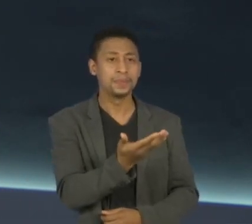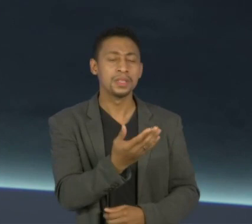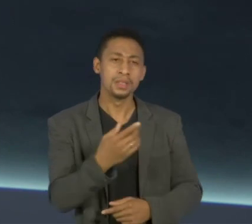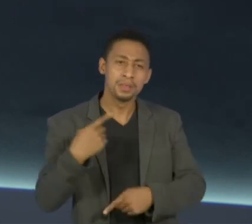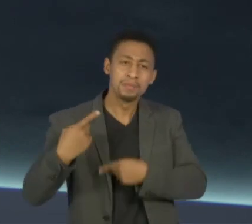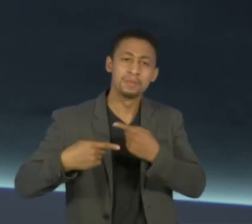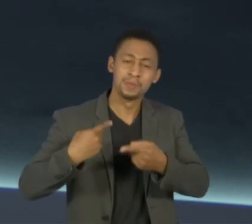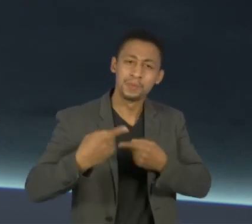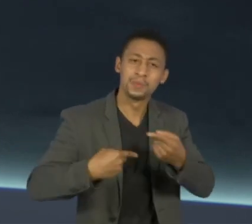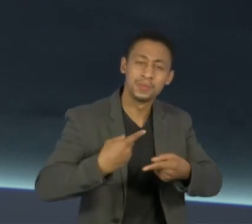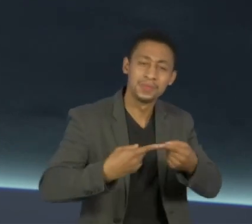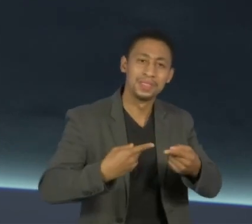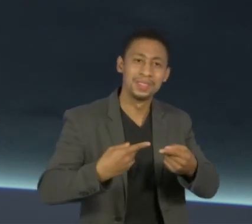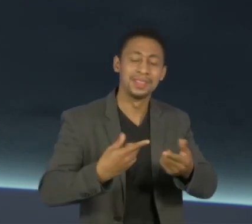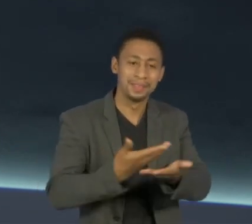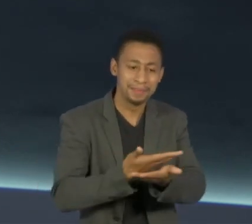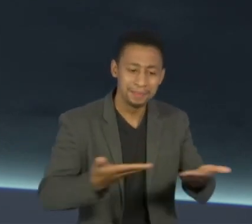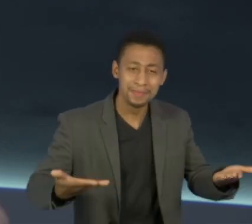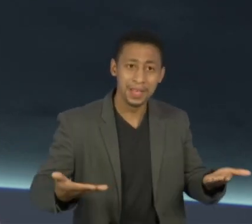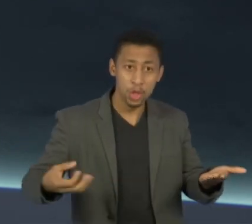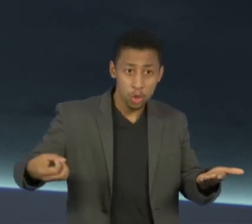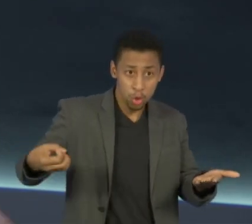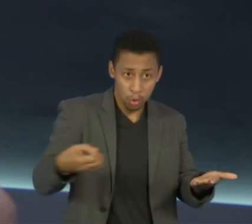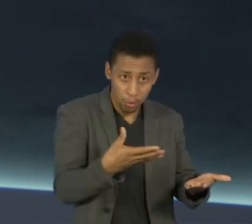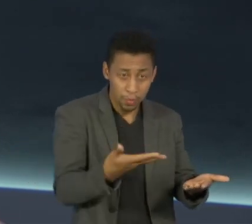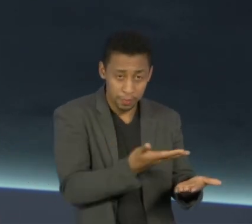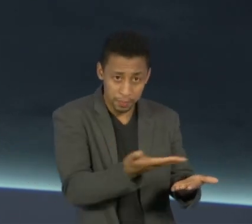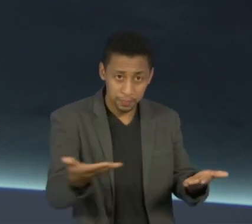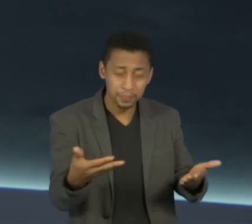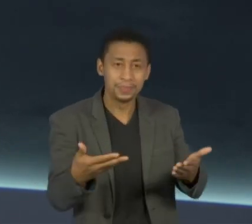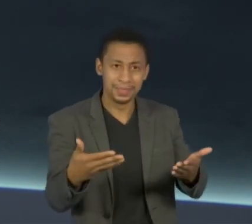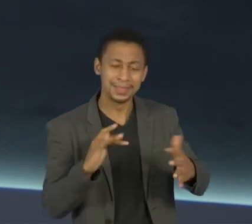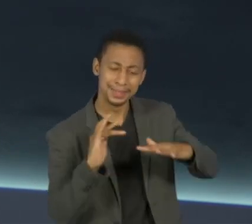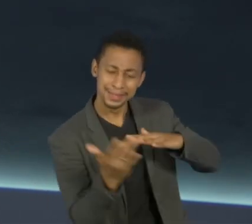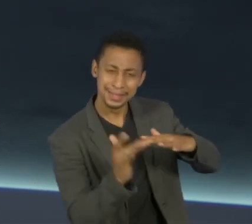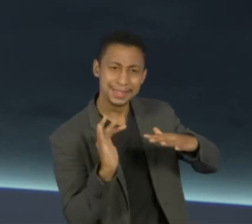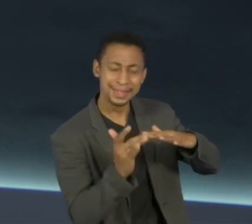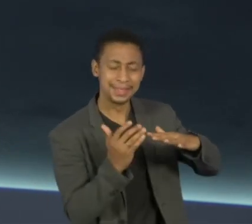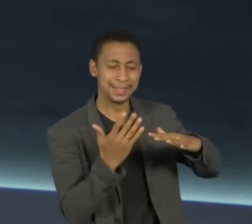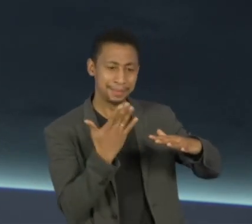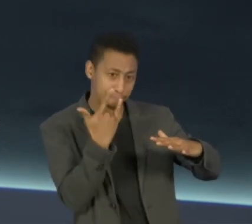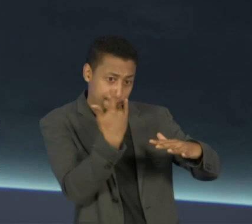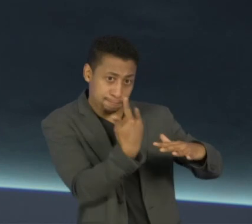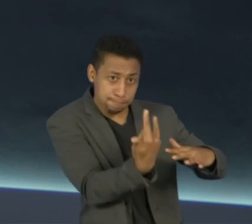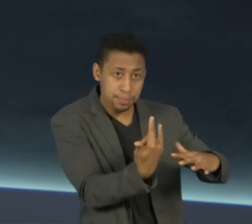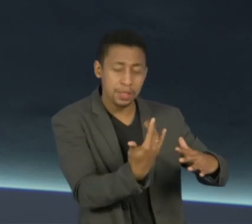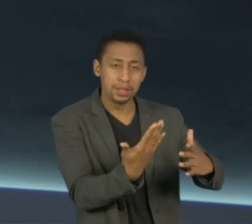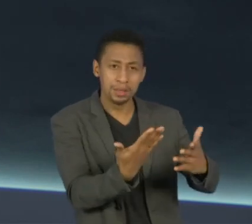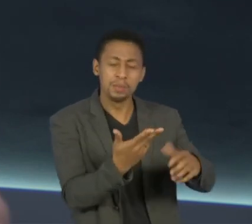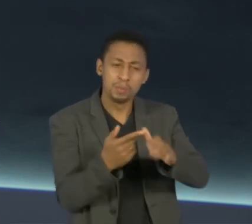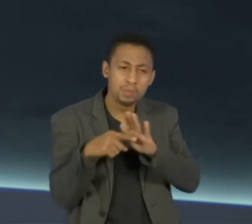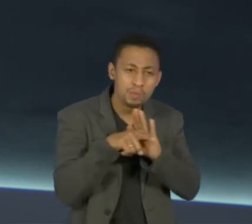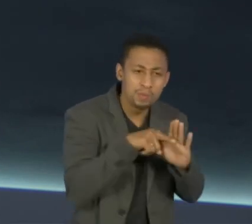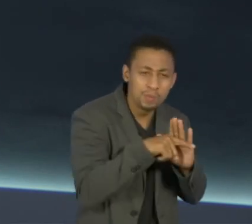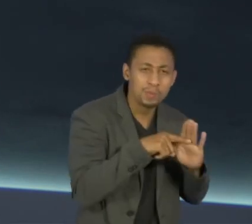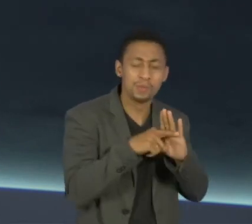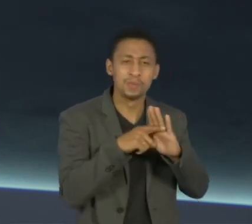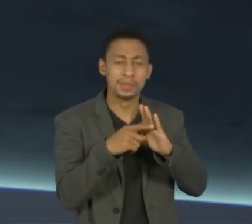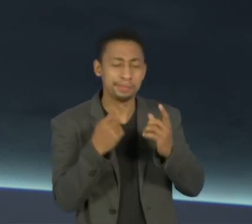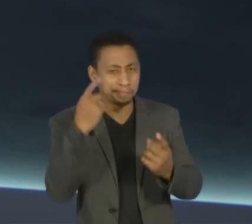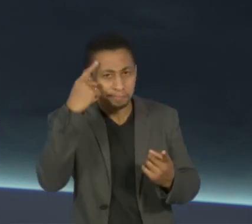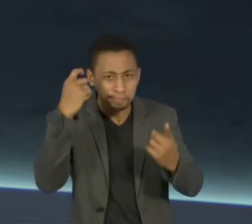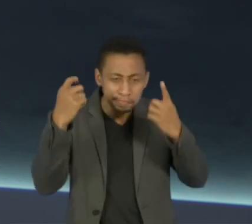geração é muito pautada pelas redes sociais, né? E busca uma formação do pensamento crítico,